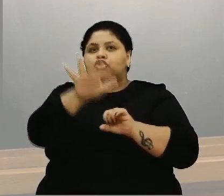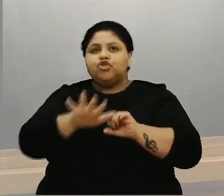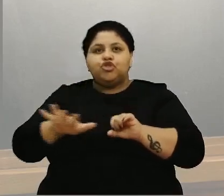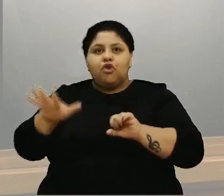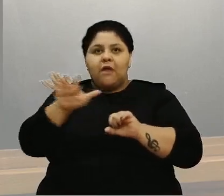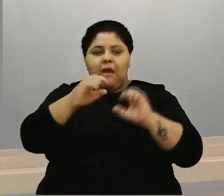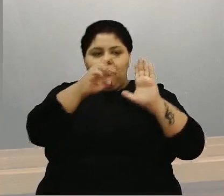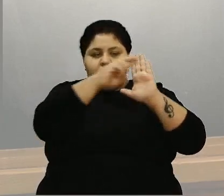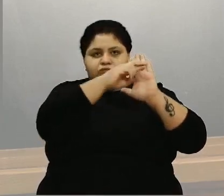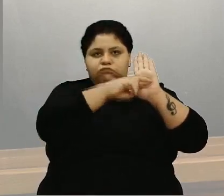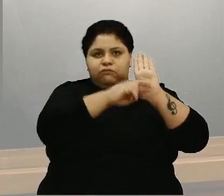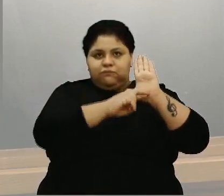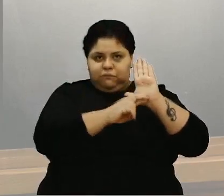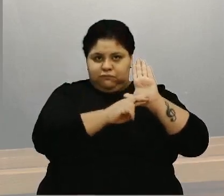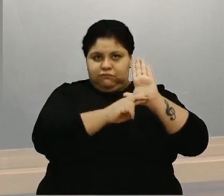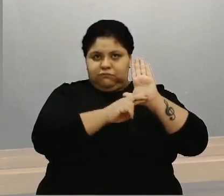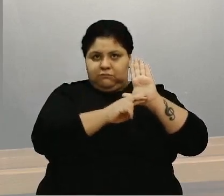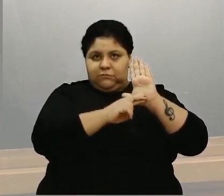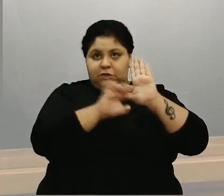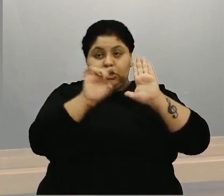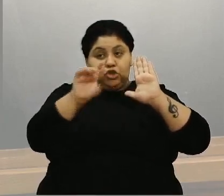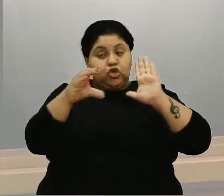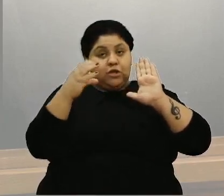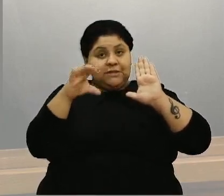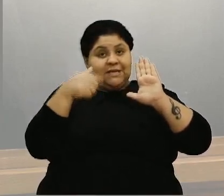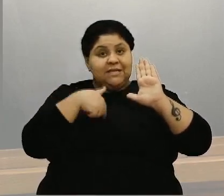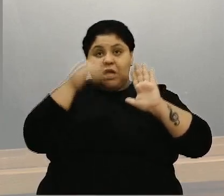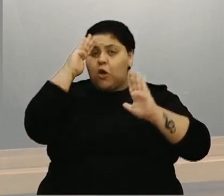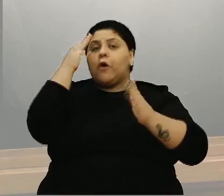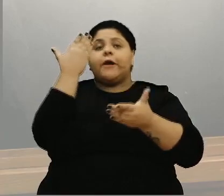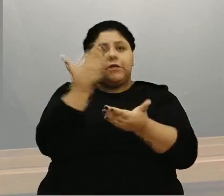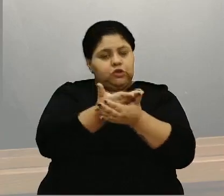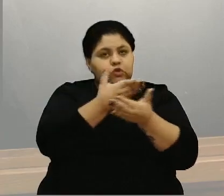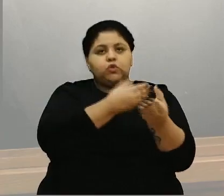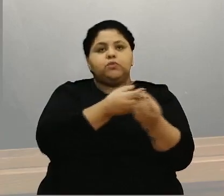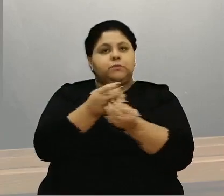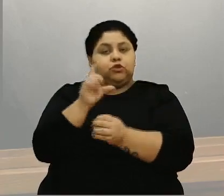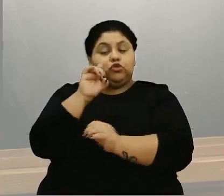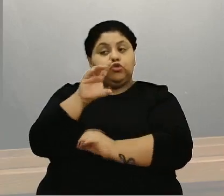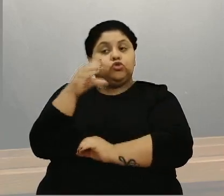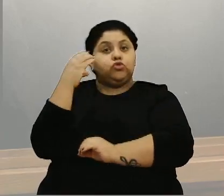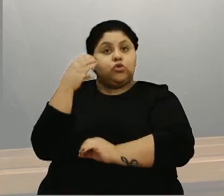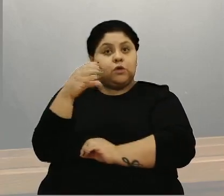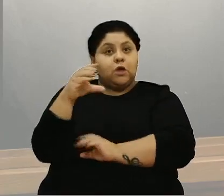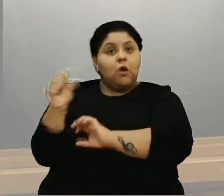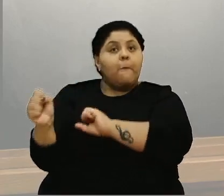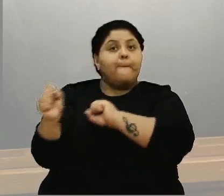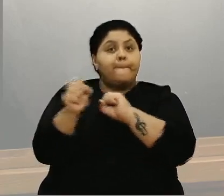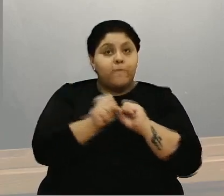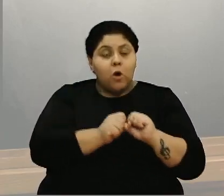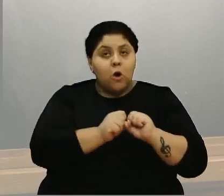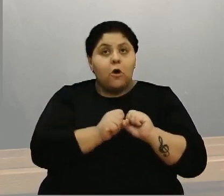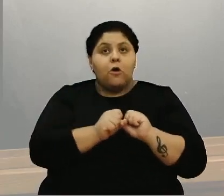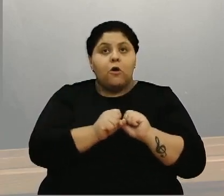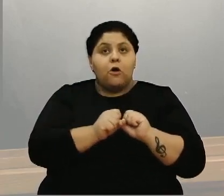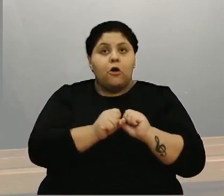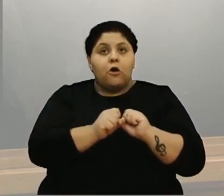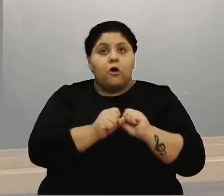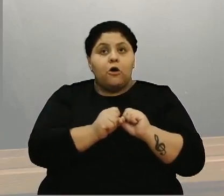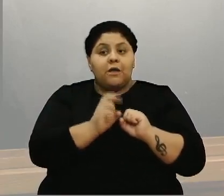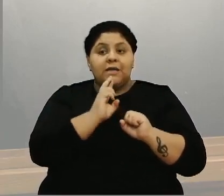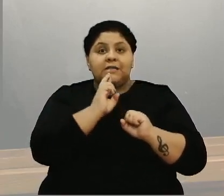medidas. E só a ciência, eu acredito muito nisso, só a ciência poderá dar esta